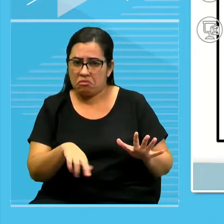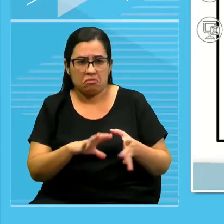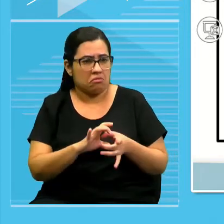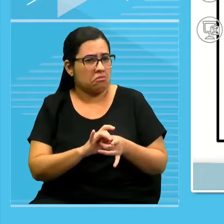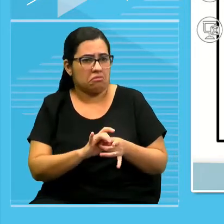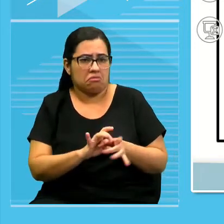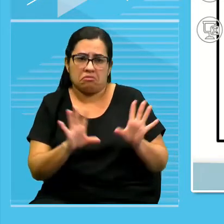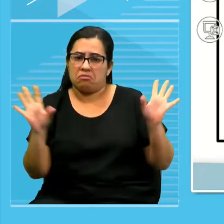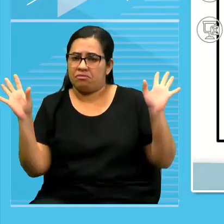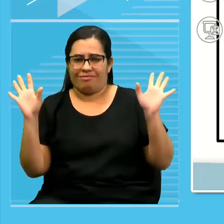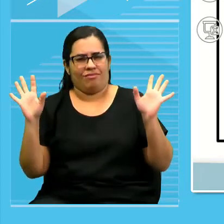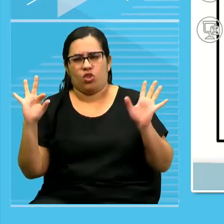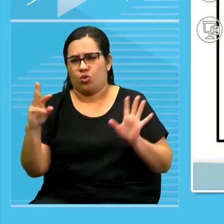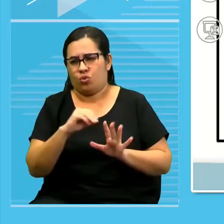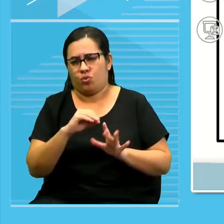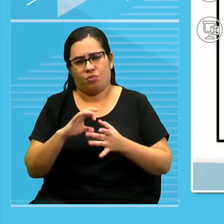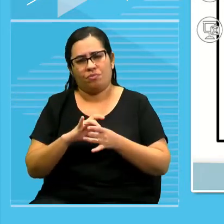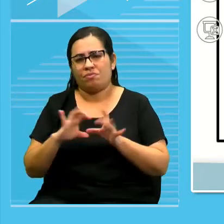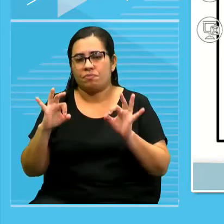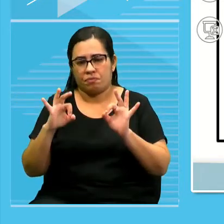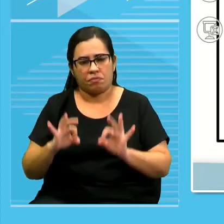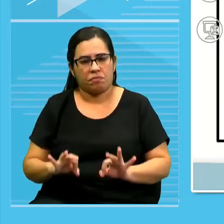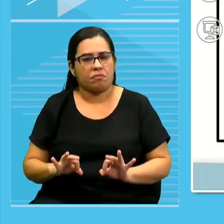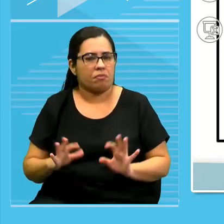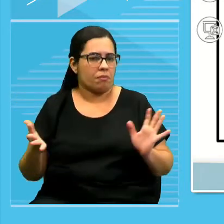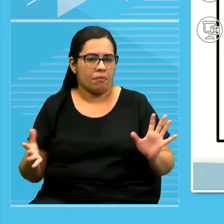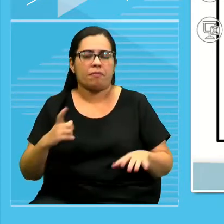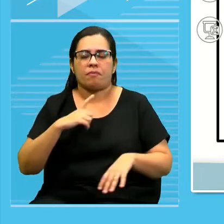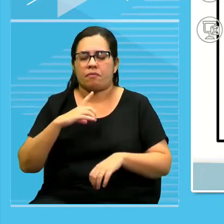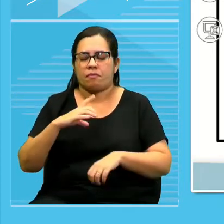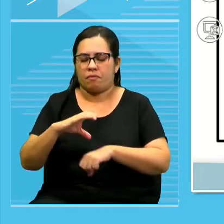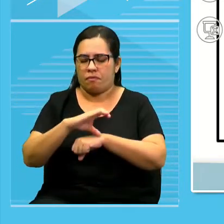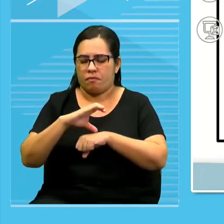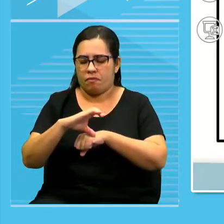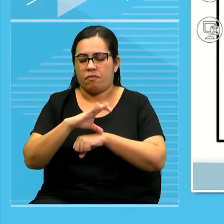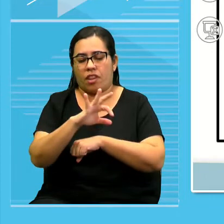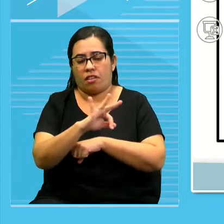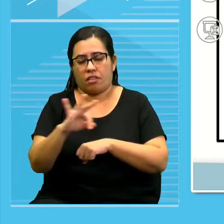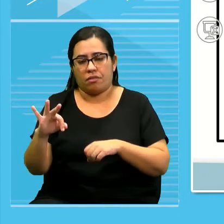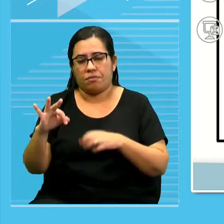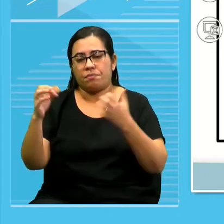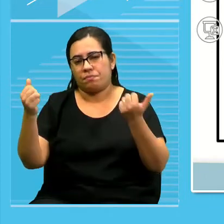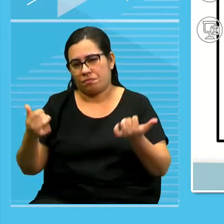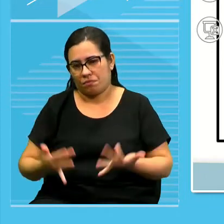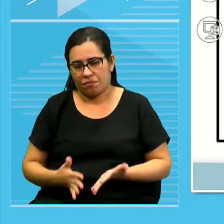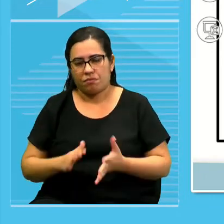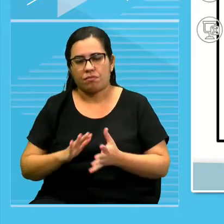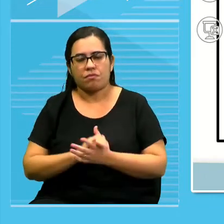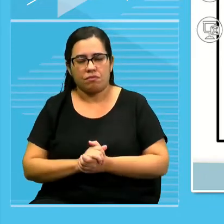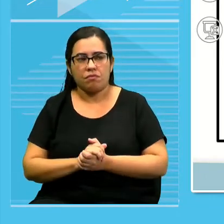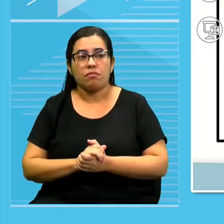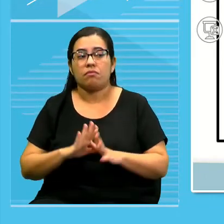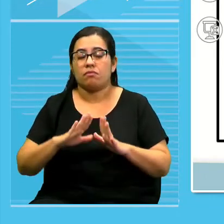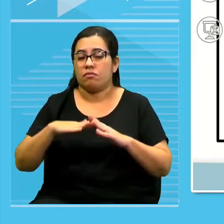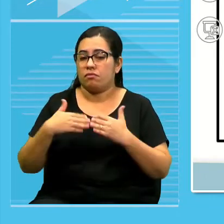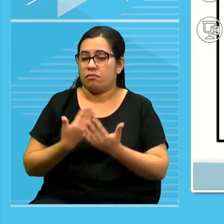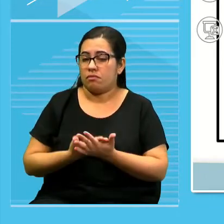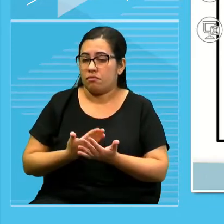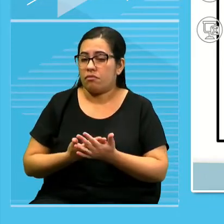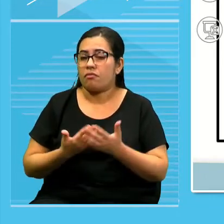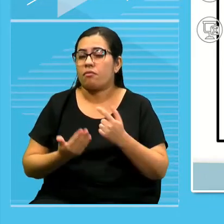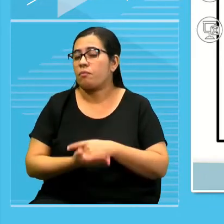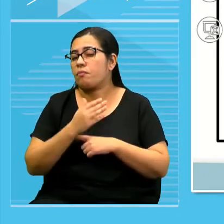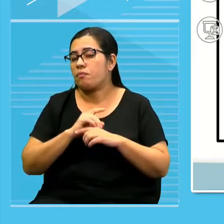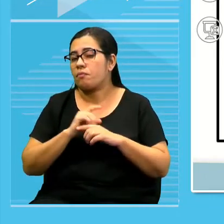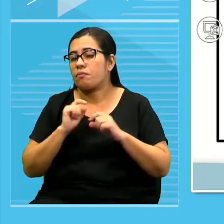todo mundo é livre certo tá lá na Constituição Federal a escola ela também nos ajuda